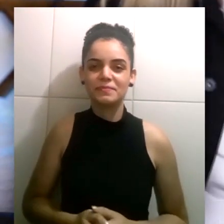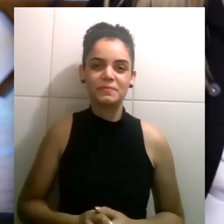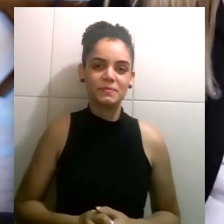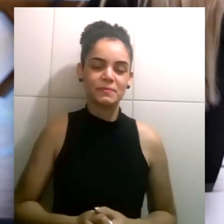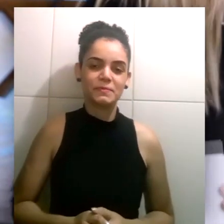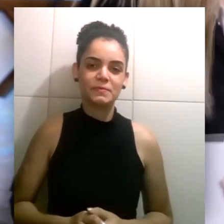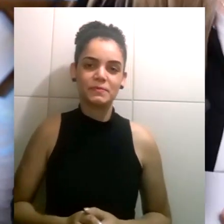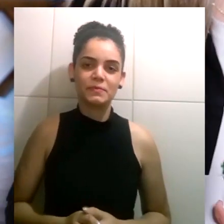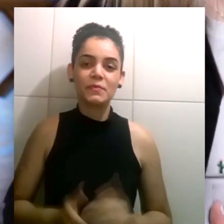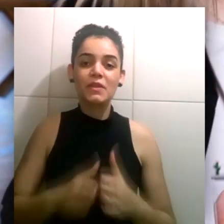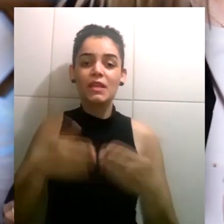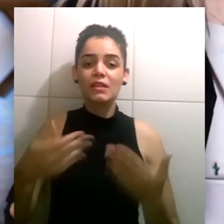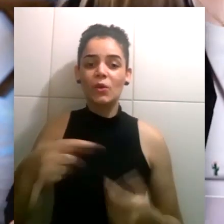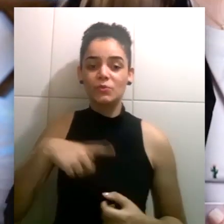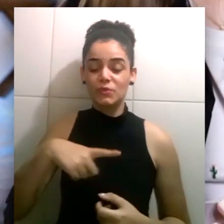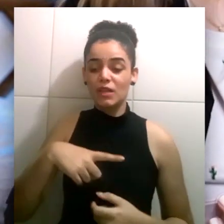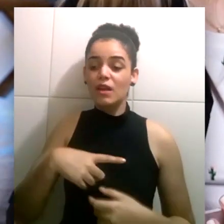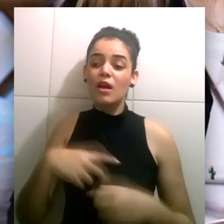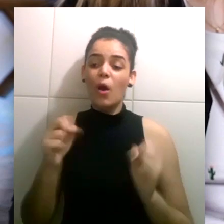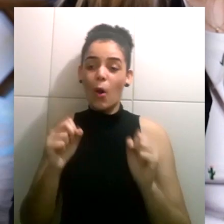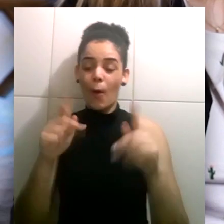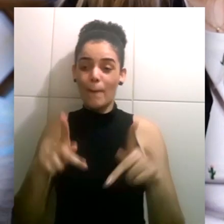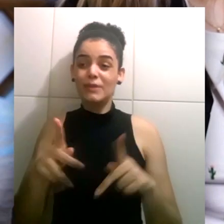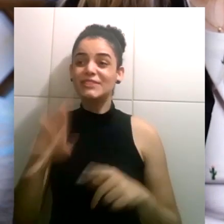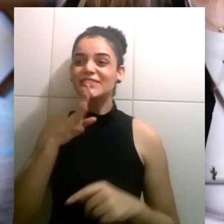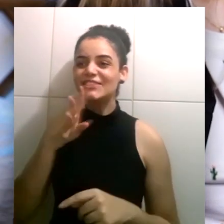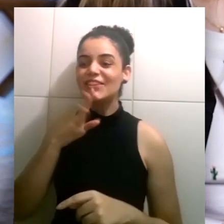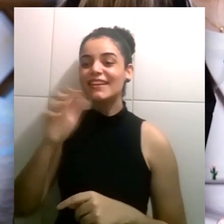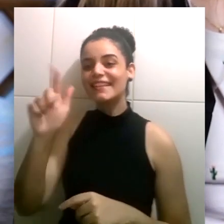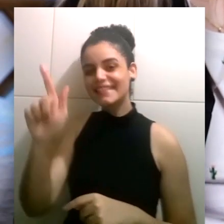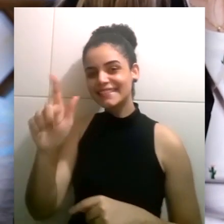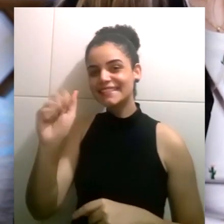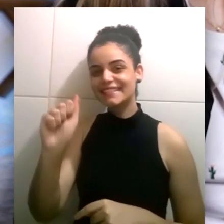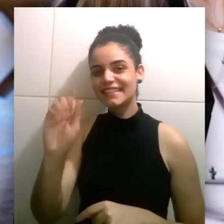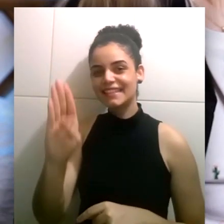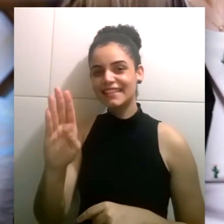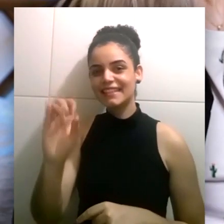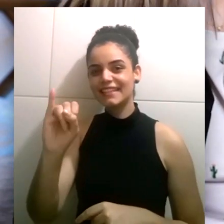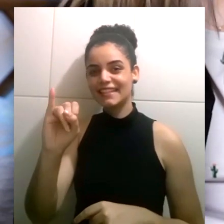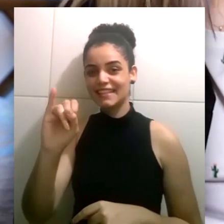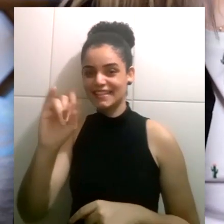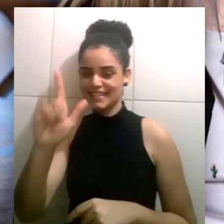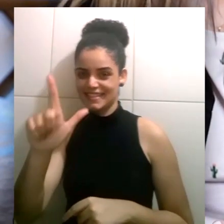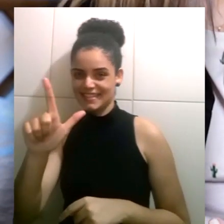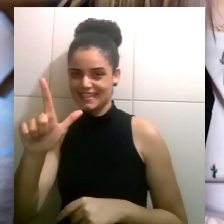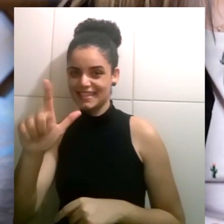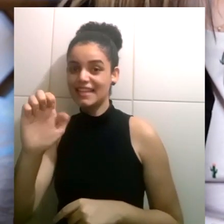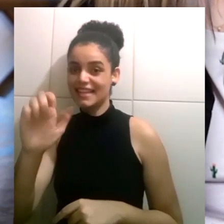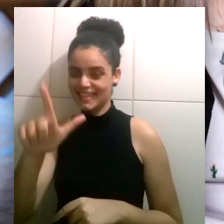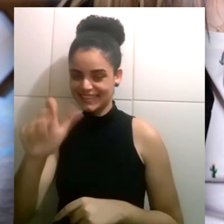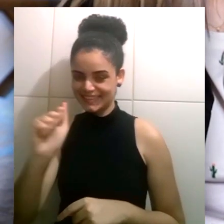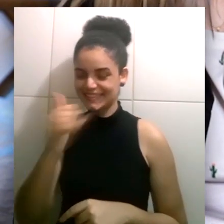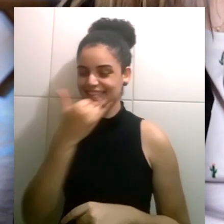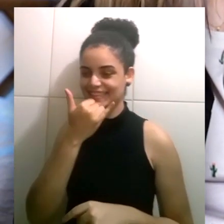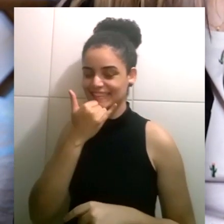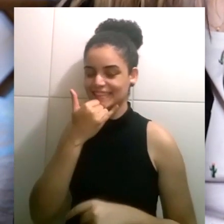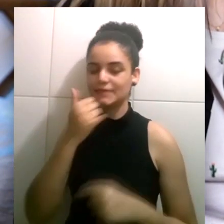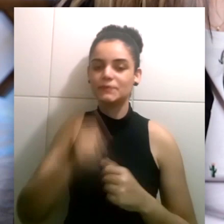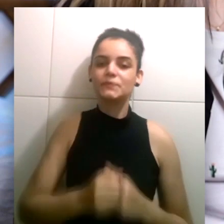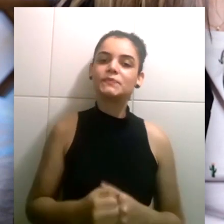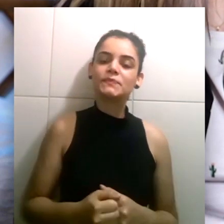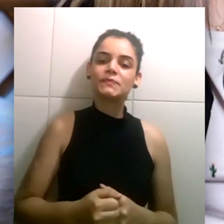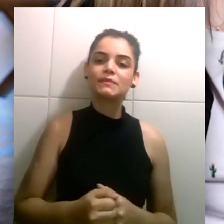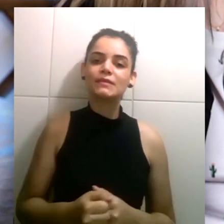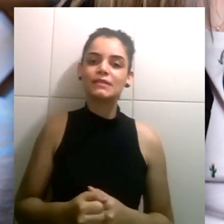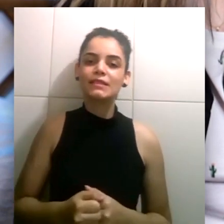né? Daí eu tive a oportunidade de conhecer a Gabriela também, ajudar ela só um pouquinho, porque ela tava super bem preparada no inglês pra fazer